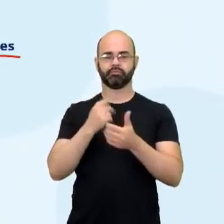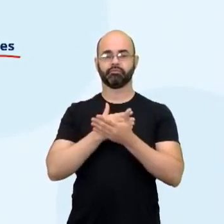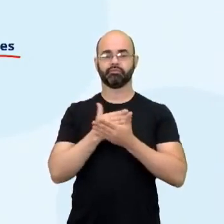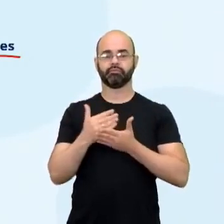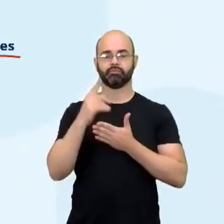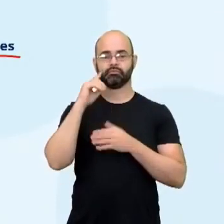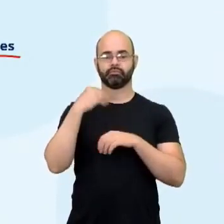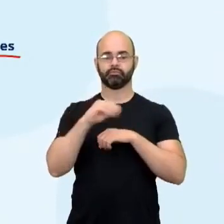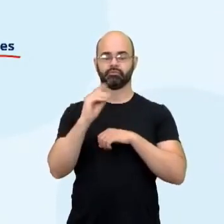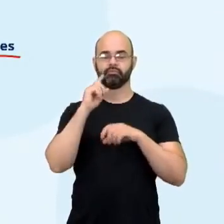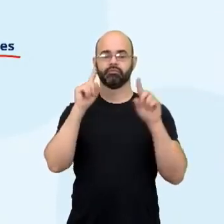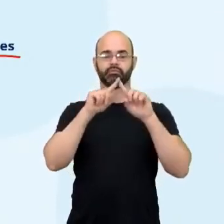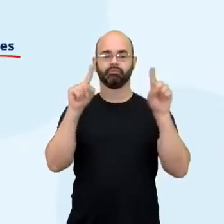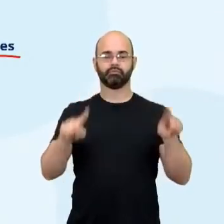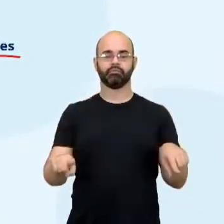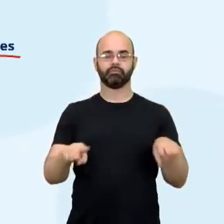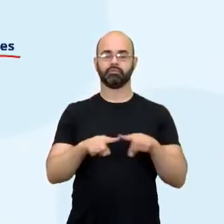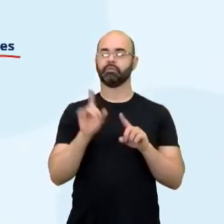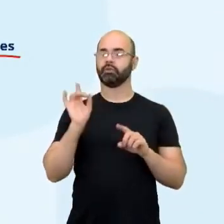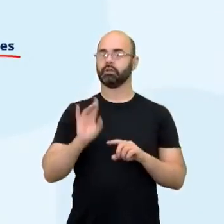tá? Calcular a área